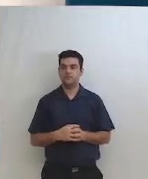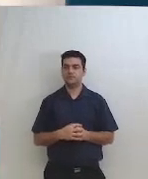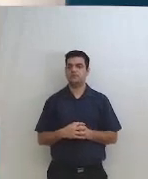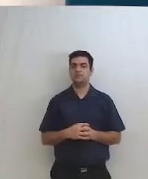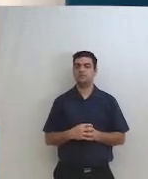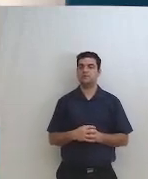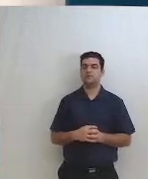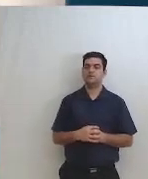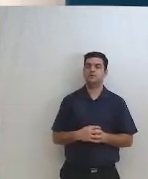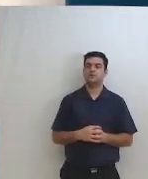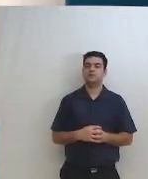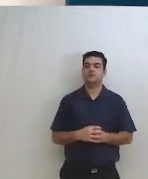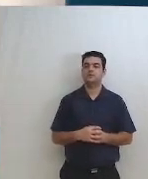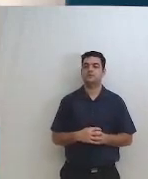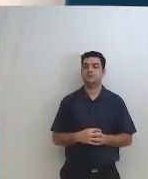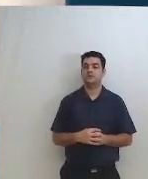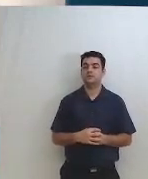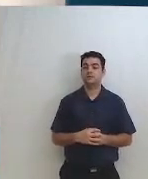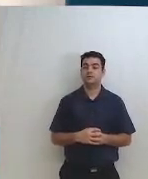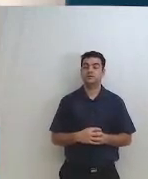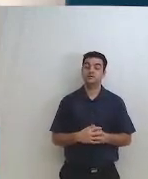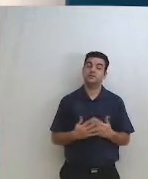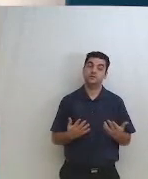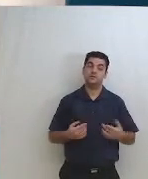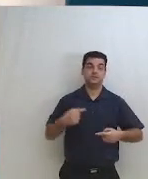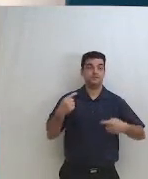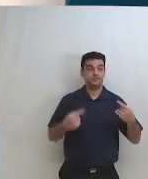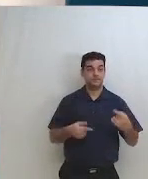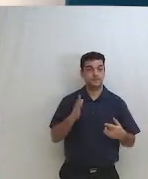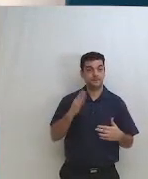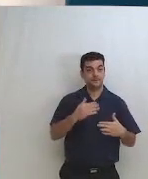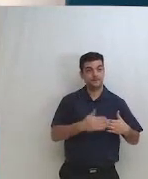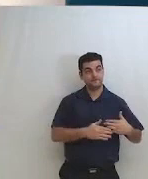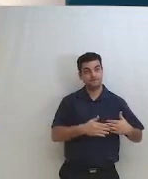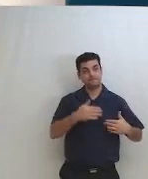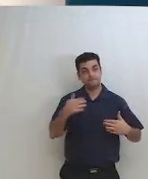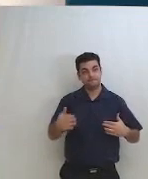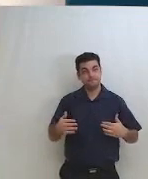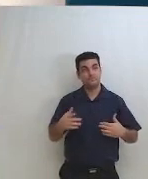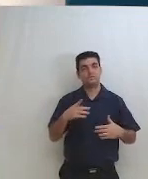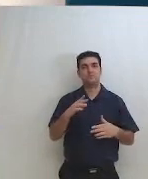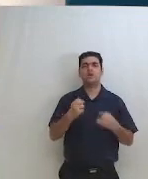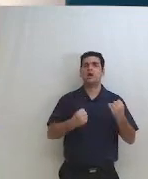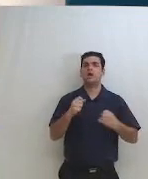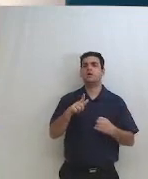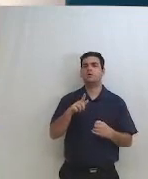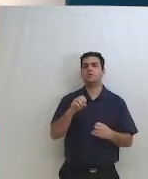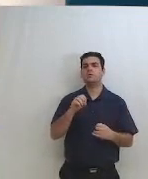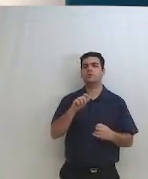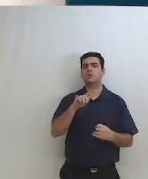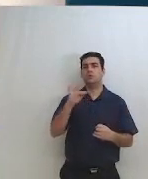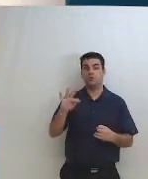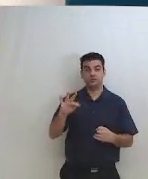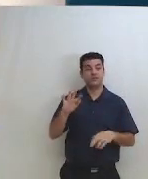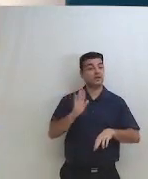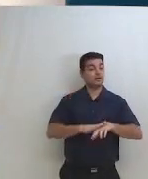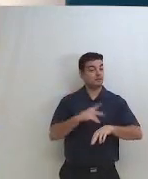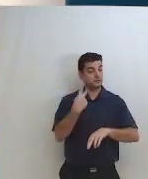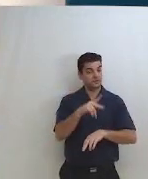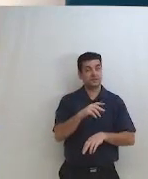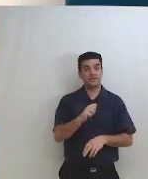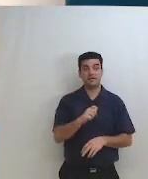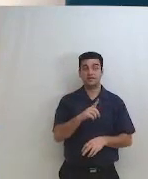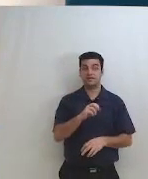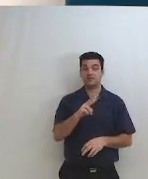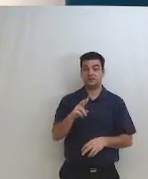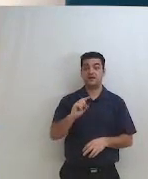Em caso, consta do acordo que o Celso transitava no interior de um automóvel Golf, de propriedade de Aderbal, o qual estava dirigindo o veículo. Em dado momento, depararam-se com a vítima,